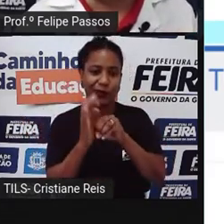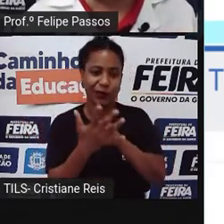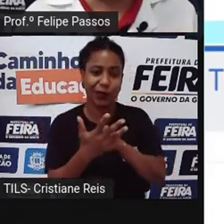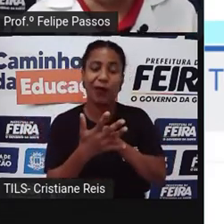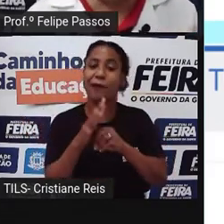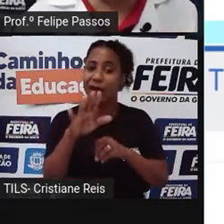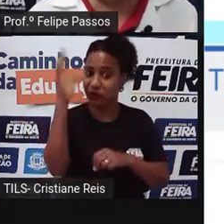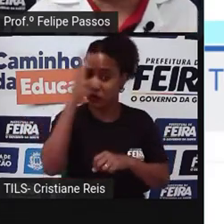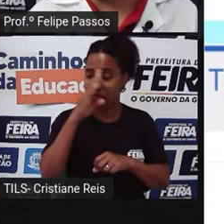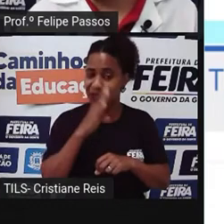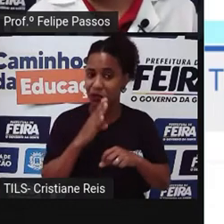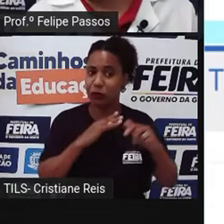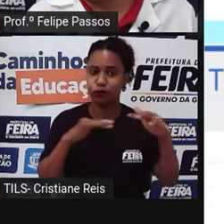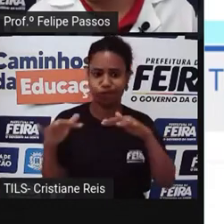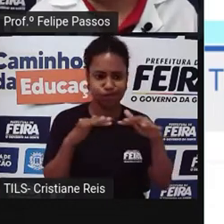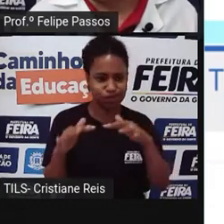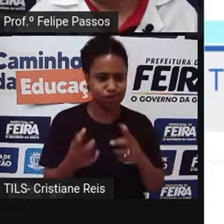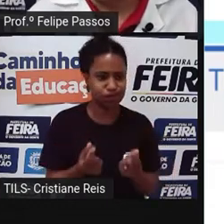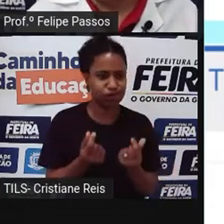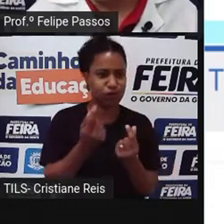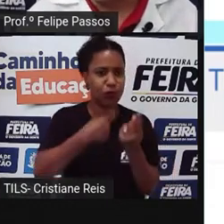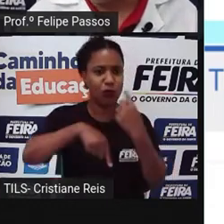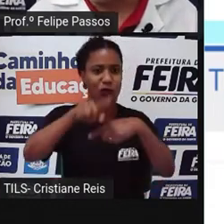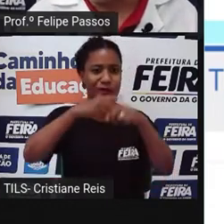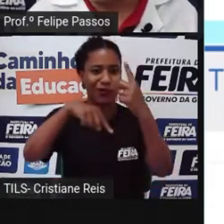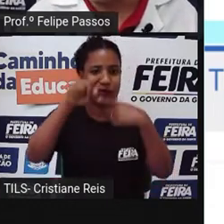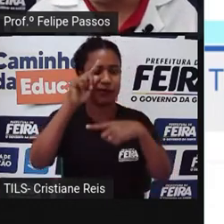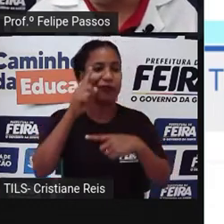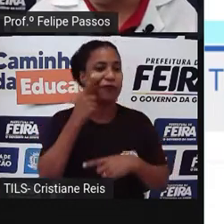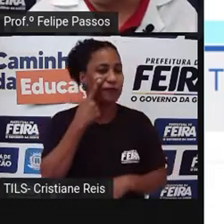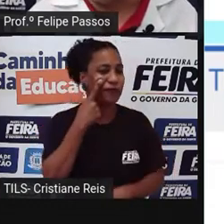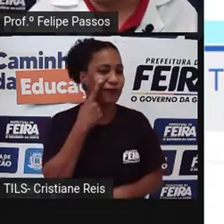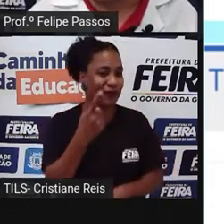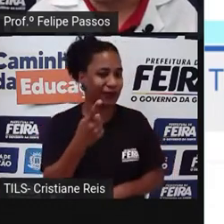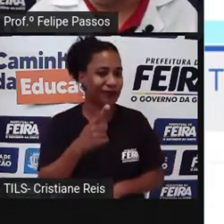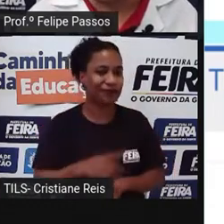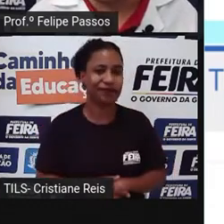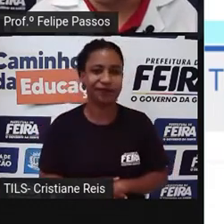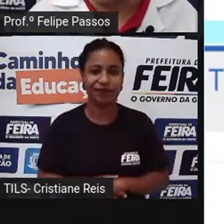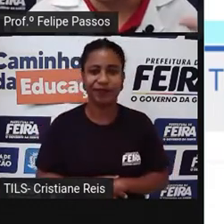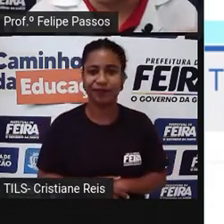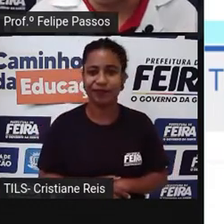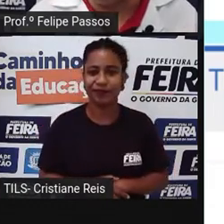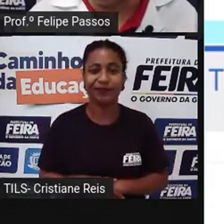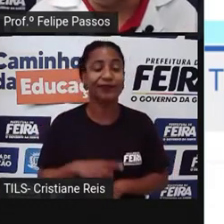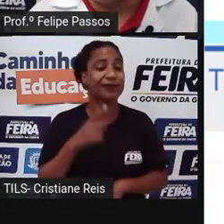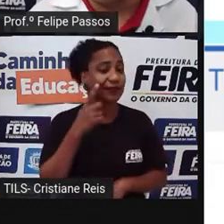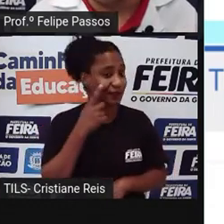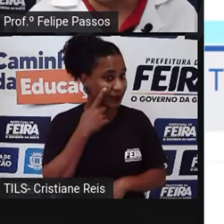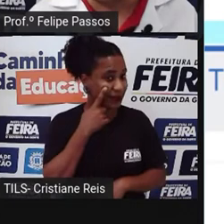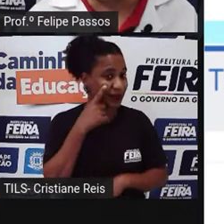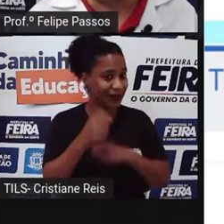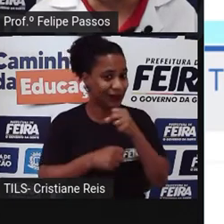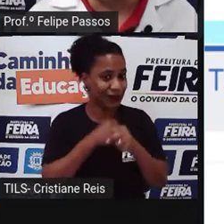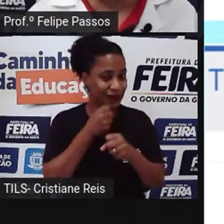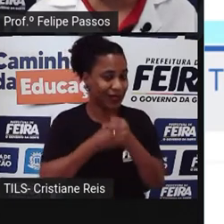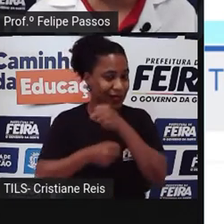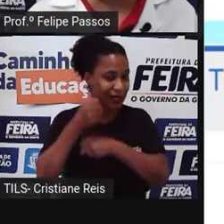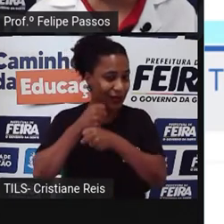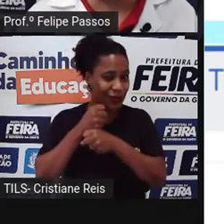território. Brasileiros visitando locais do Brasil. Bora lá, em 2018, a gente recebeu no